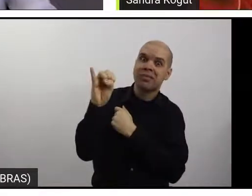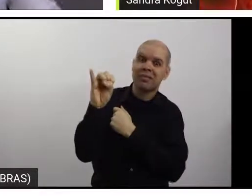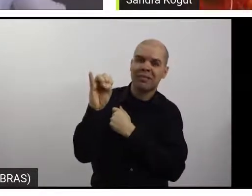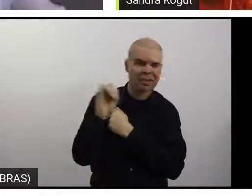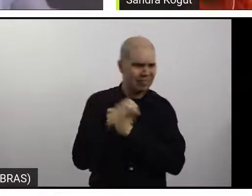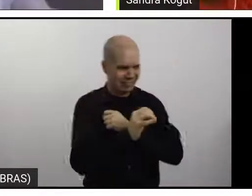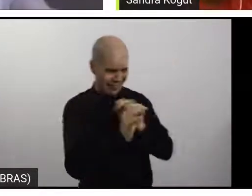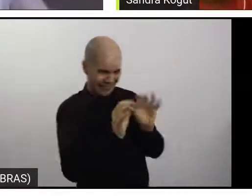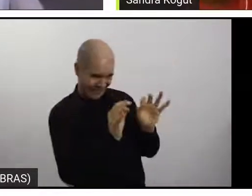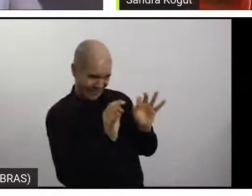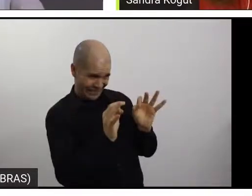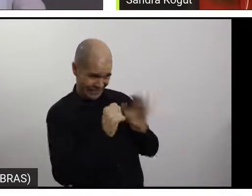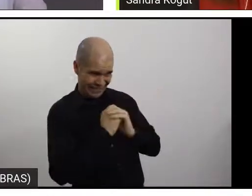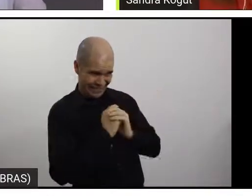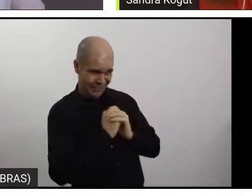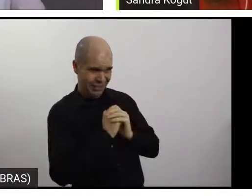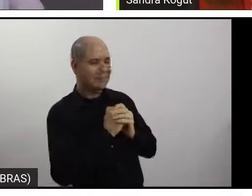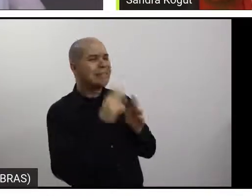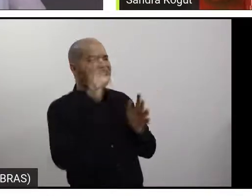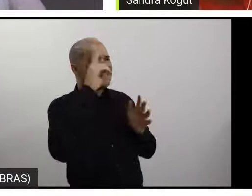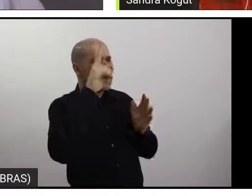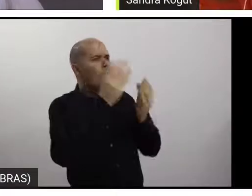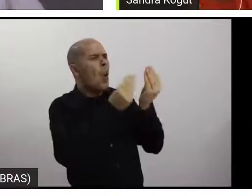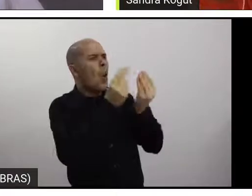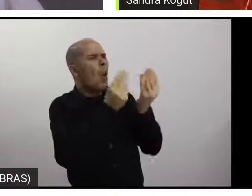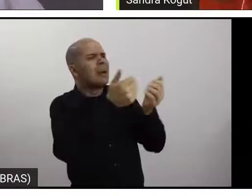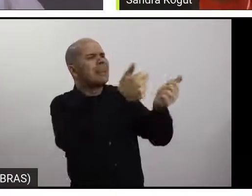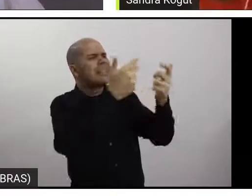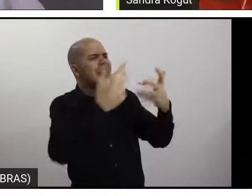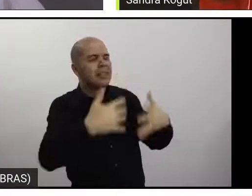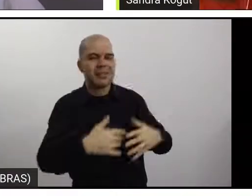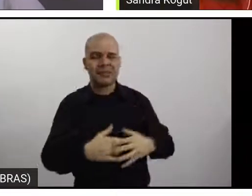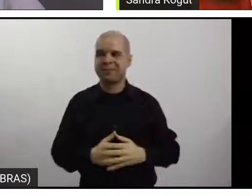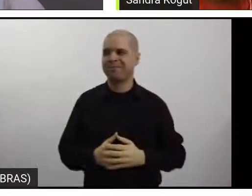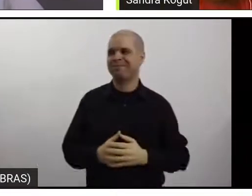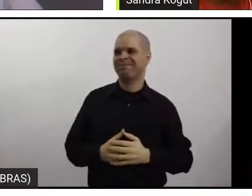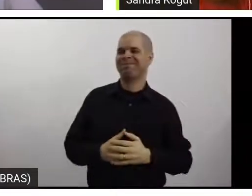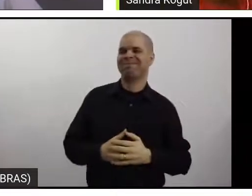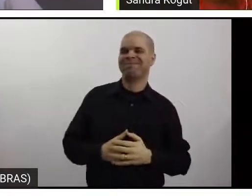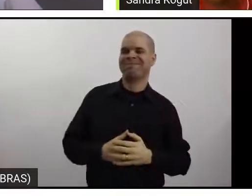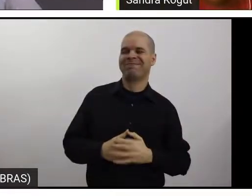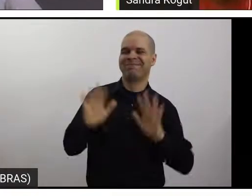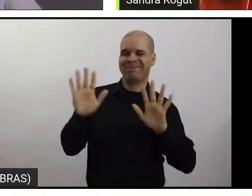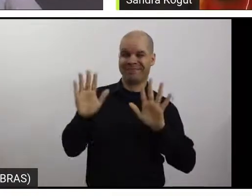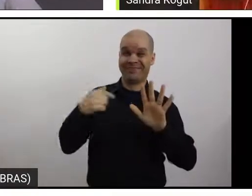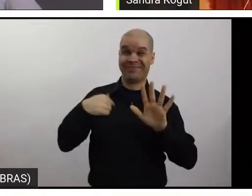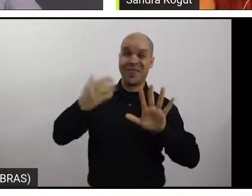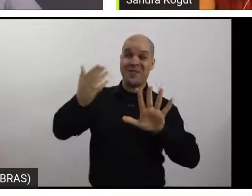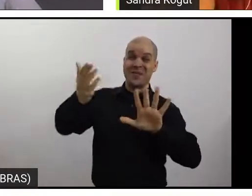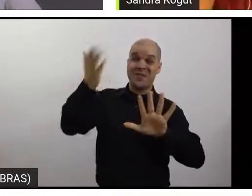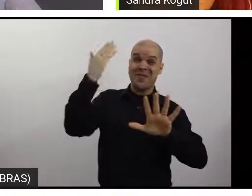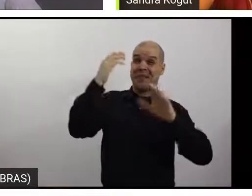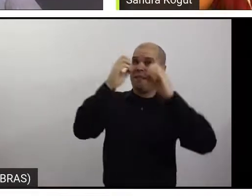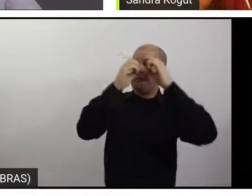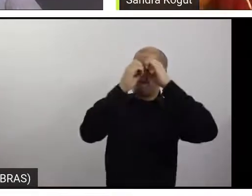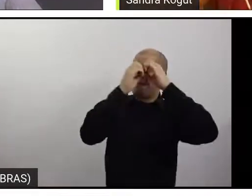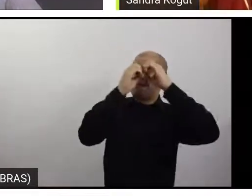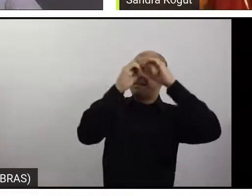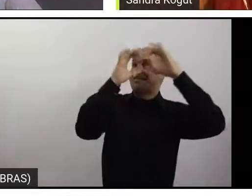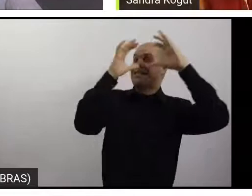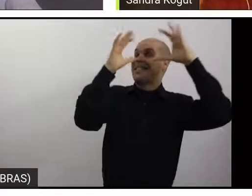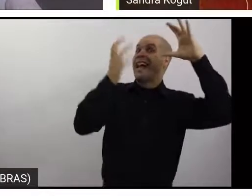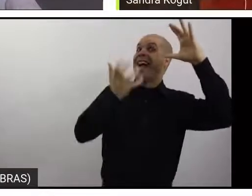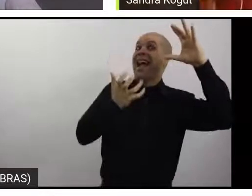O que aconteceu? Meu sonho, realmente, eu tinha um sonho de fazer cinema. Eu me lembro, eu até fiz vestibular, na época